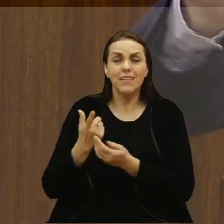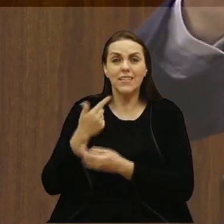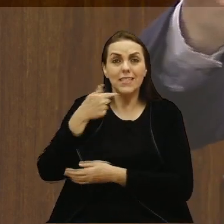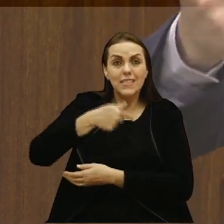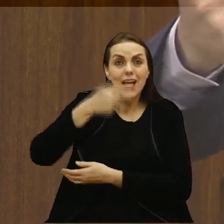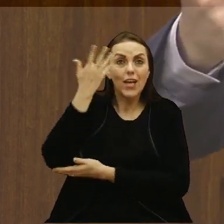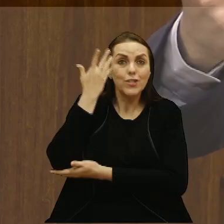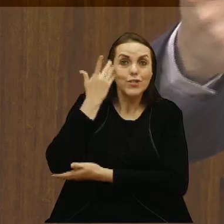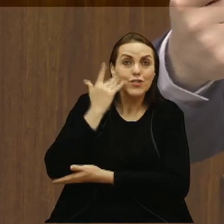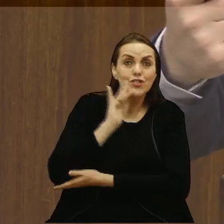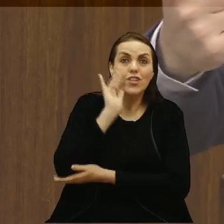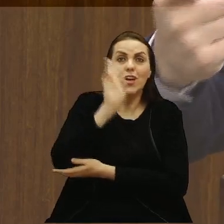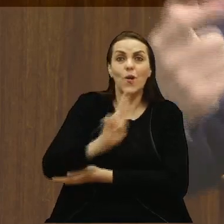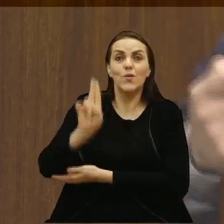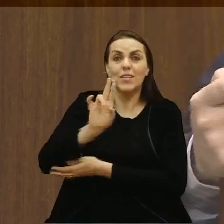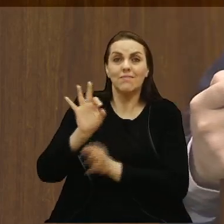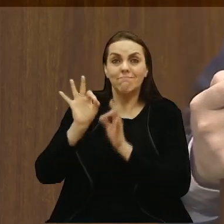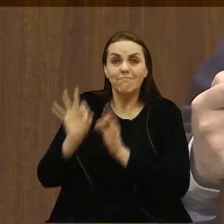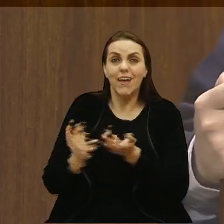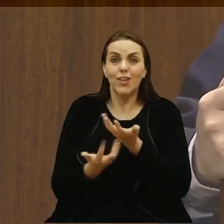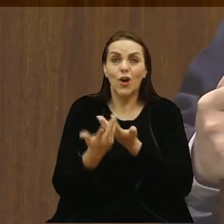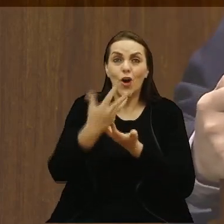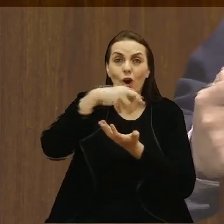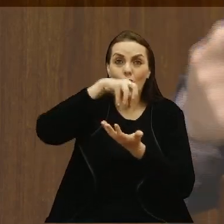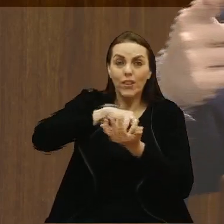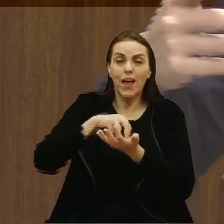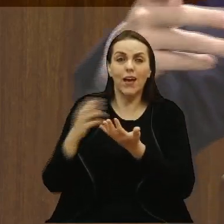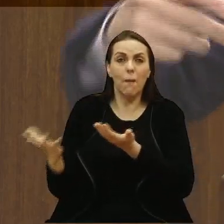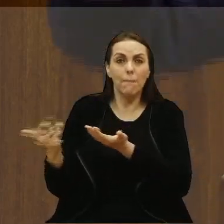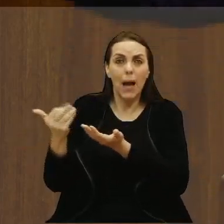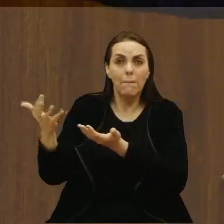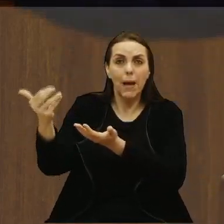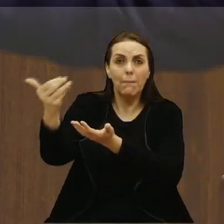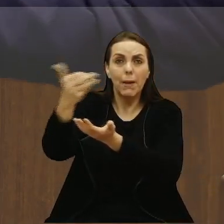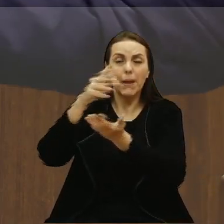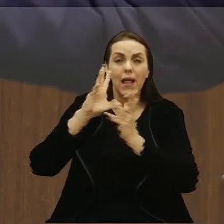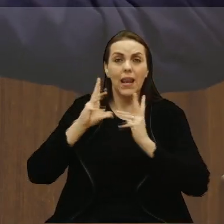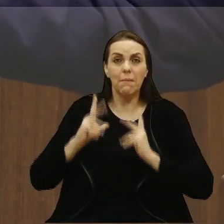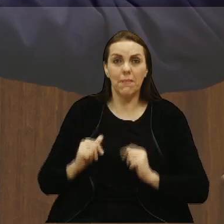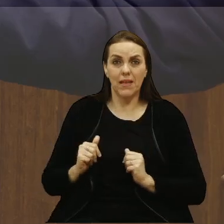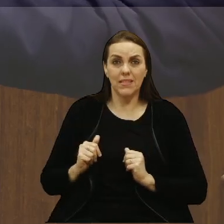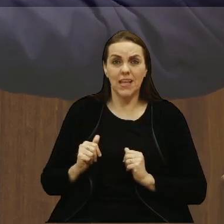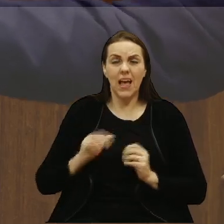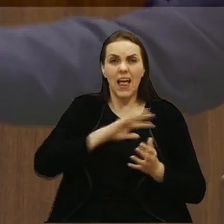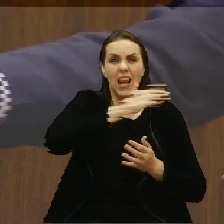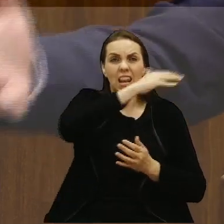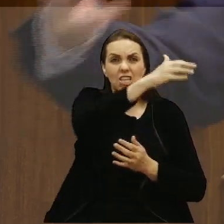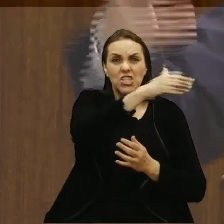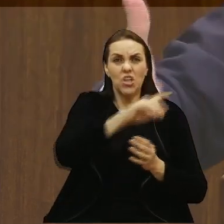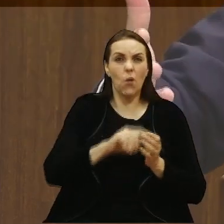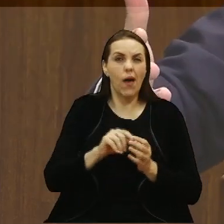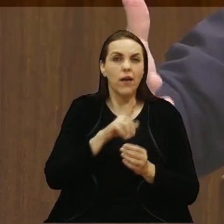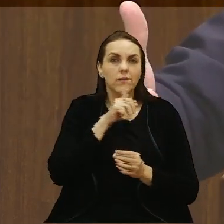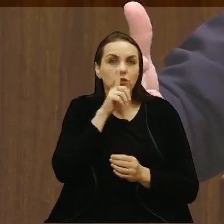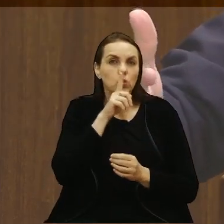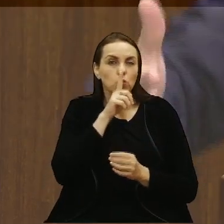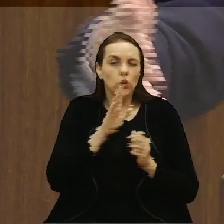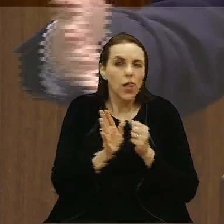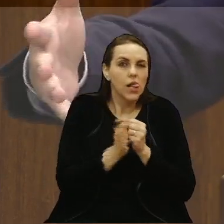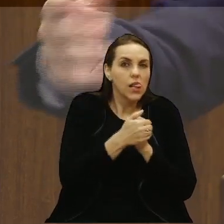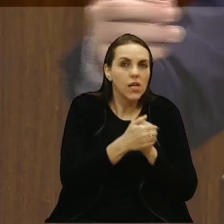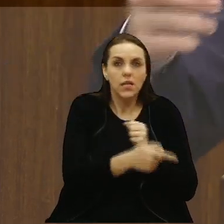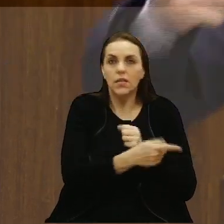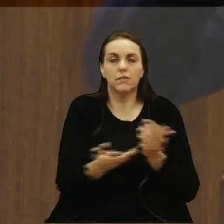dias, utilizando a Codeca em sua integralidade. Então é um problema que parece gigantesco. Agora, nós precisamos resolver e nós